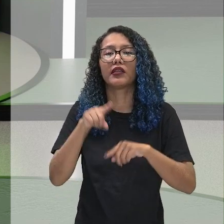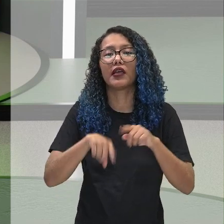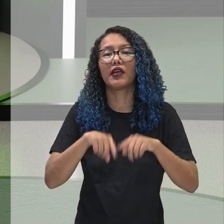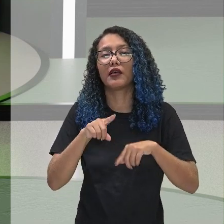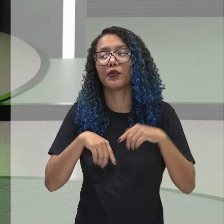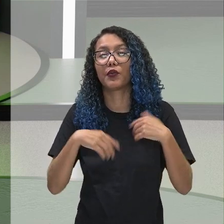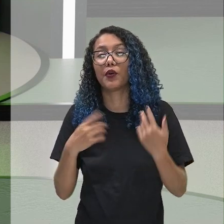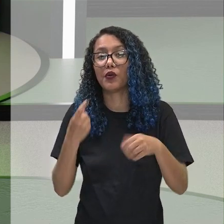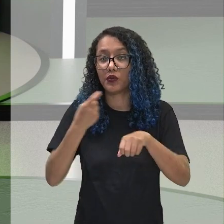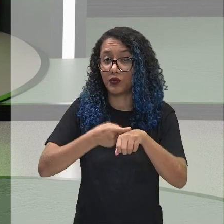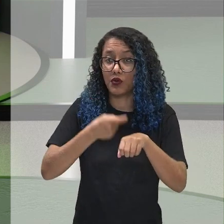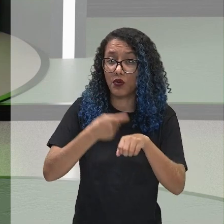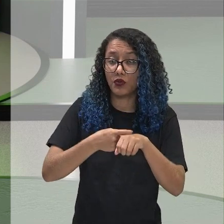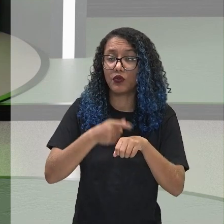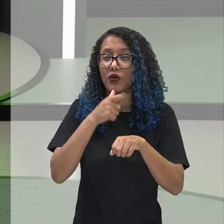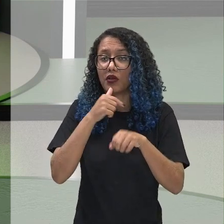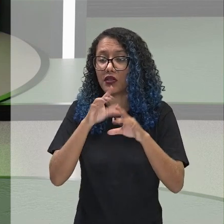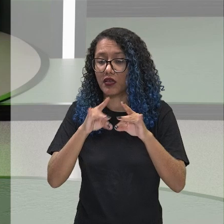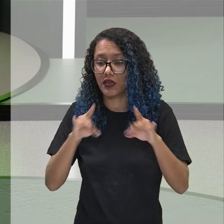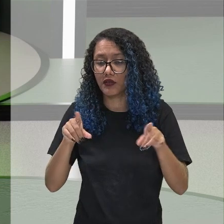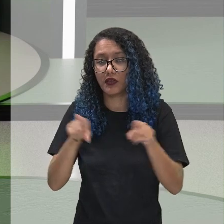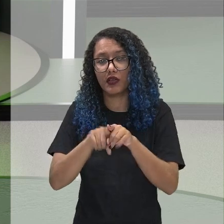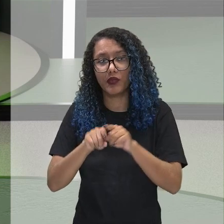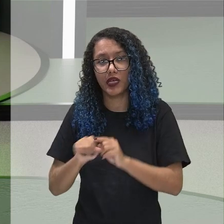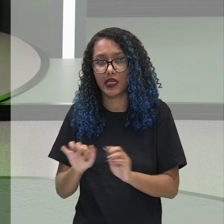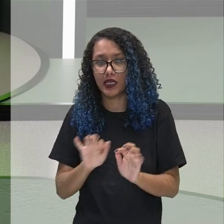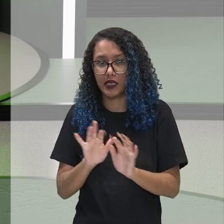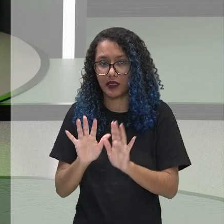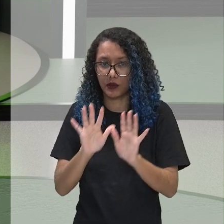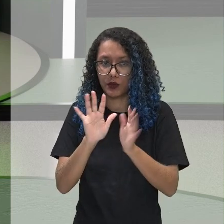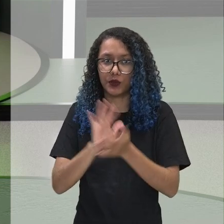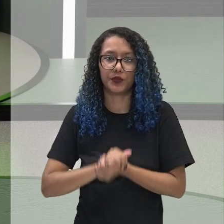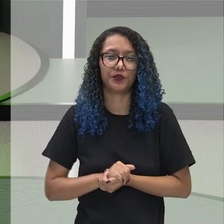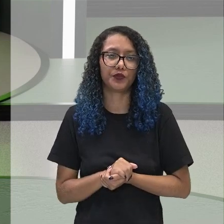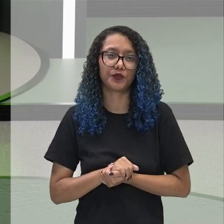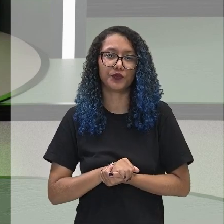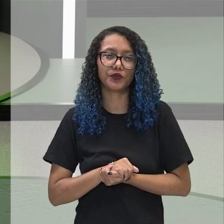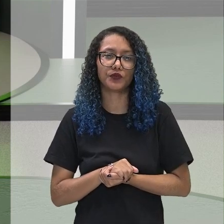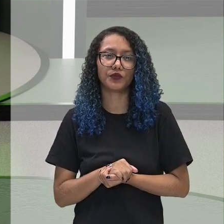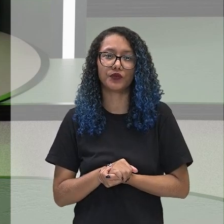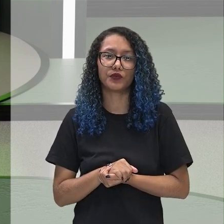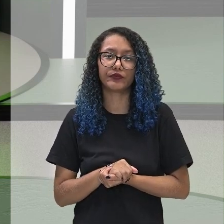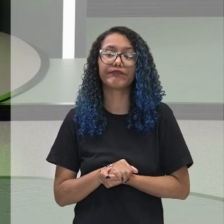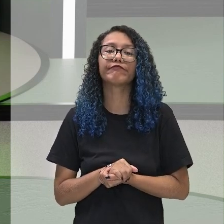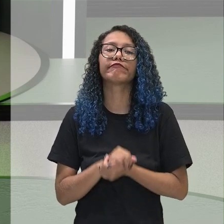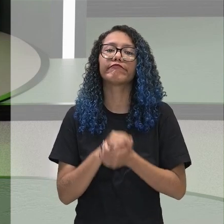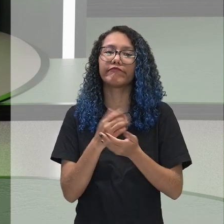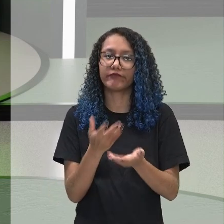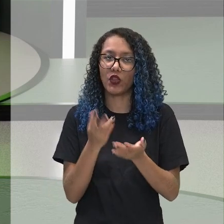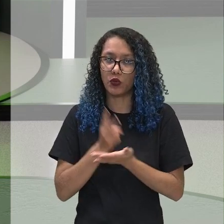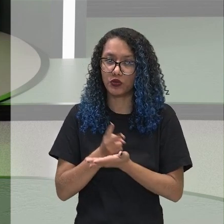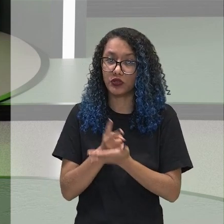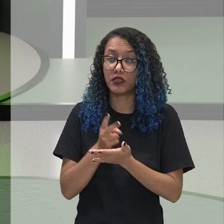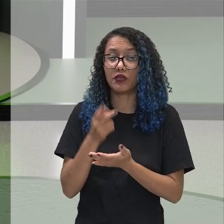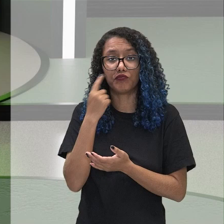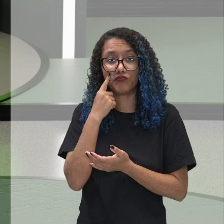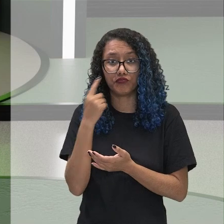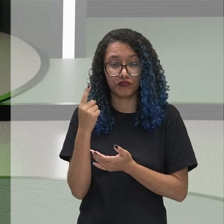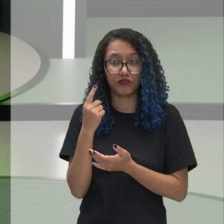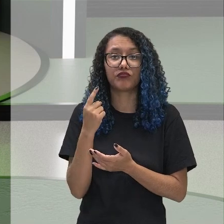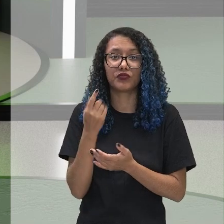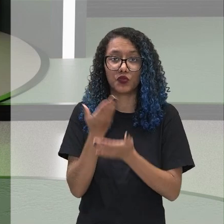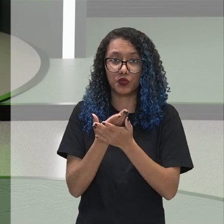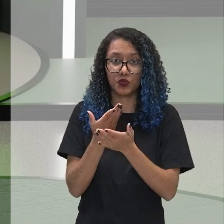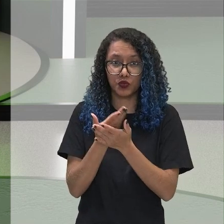gasoso. E a termologia, ela vai estudar o calor e